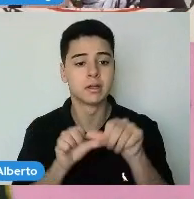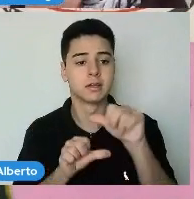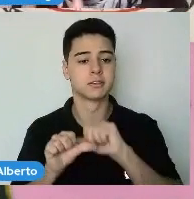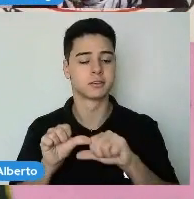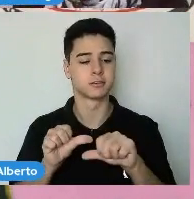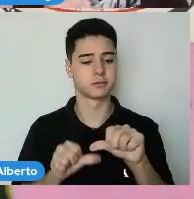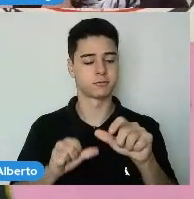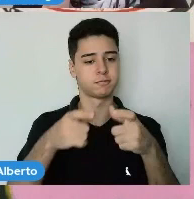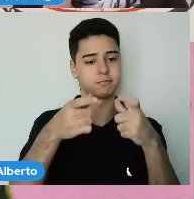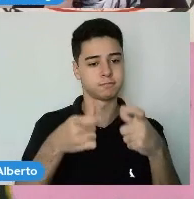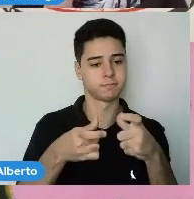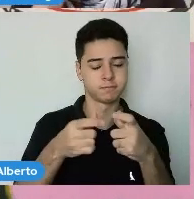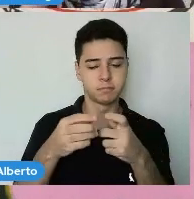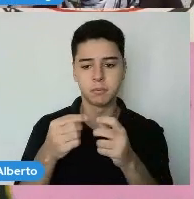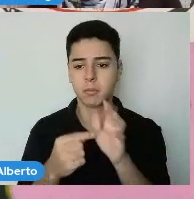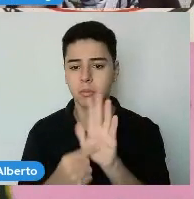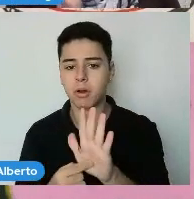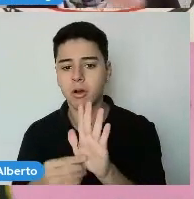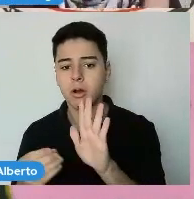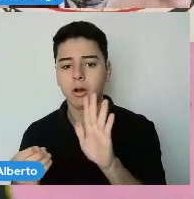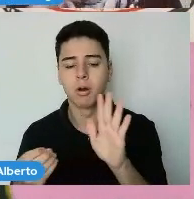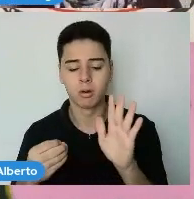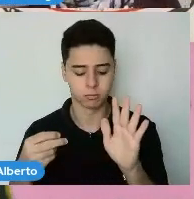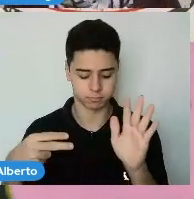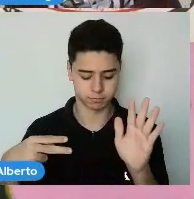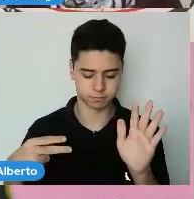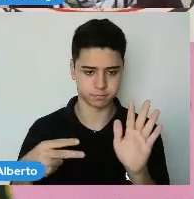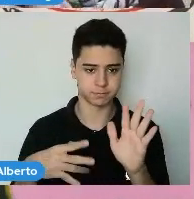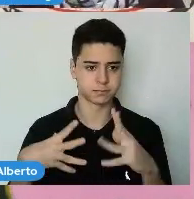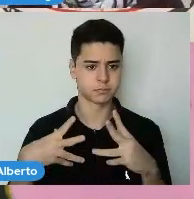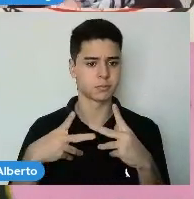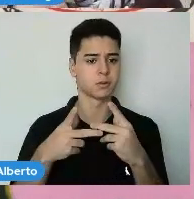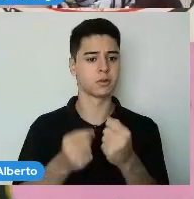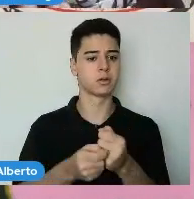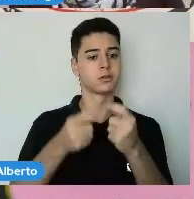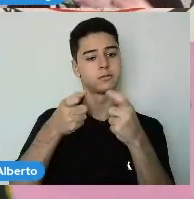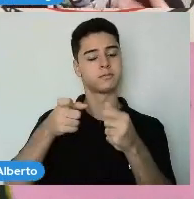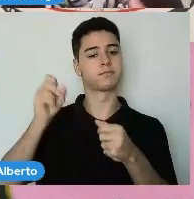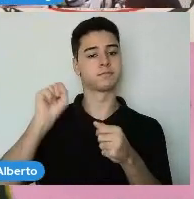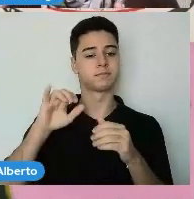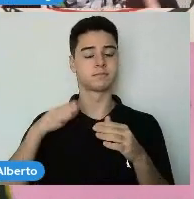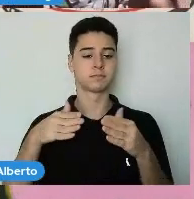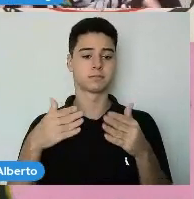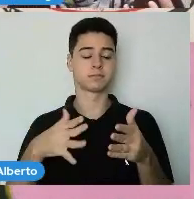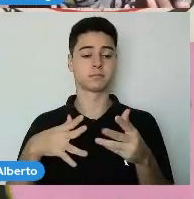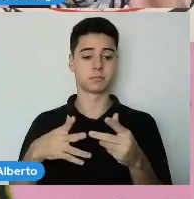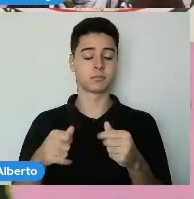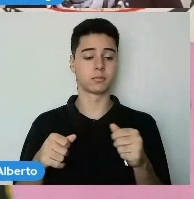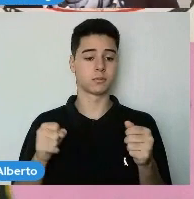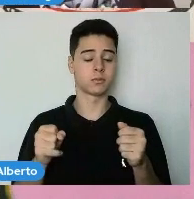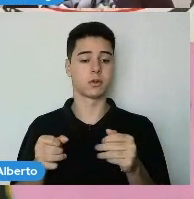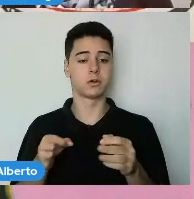eles interferem nos roteiros, né, nas possibilidades de movimentação do